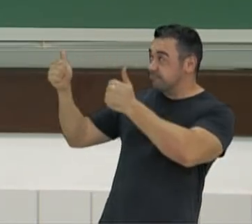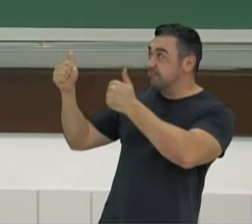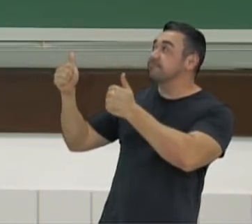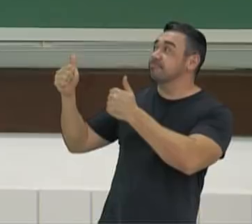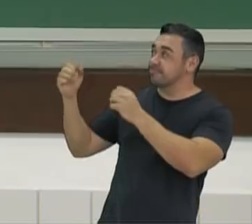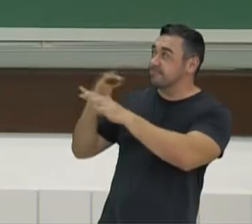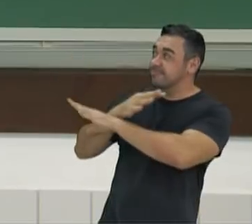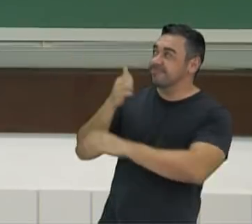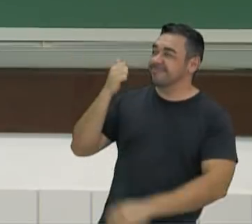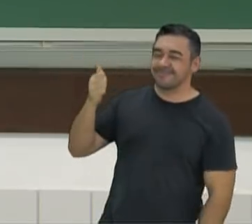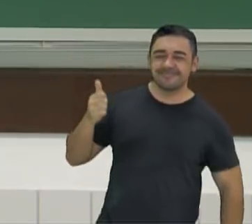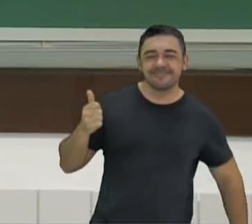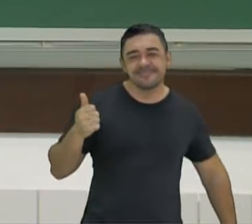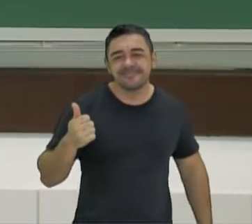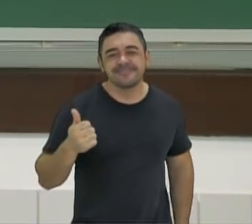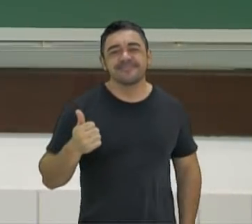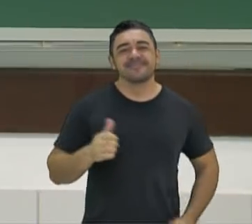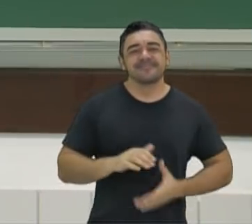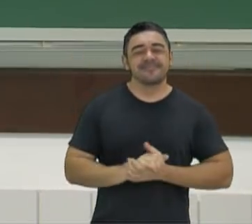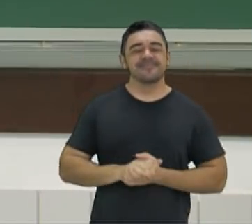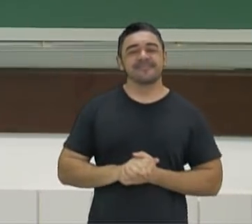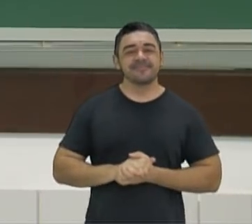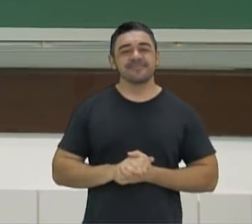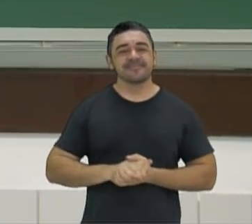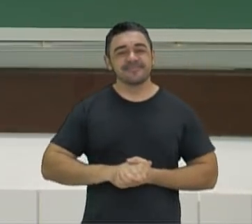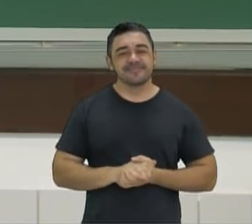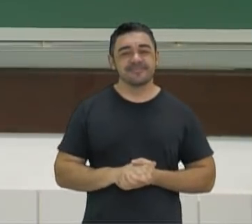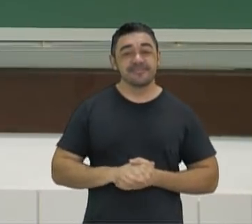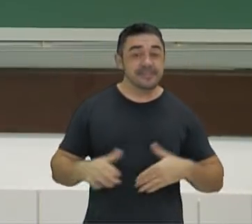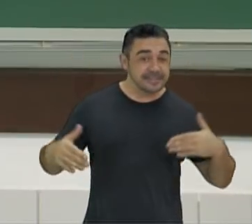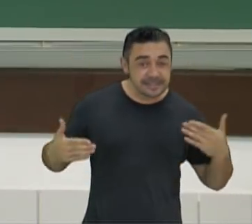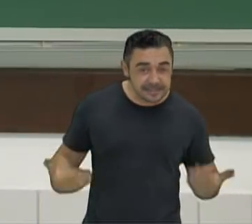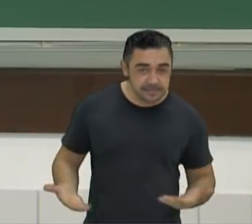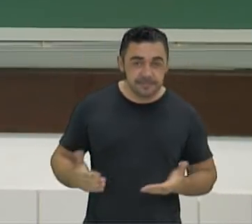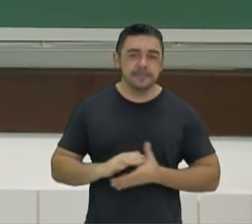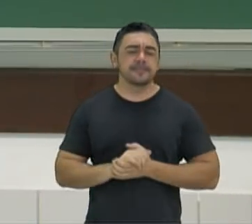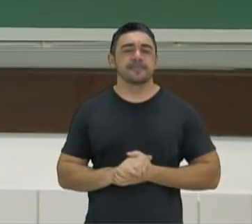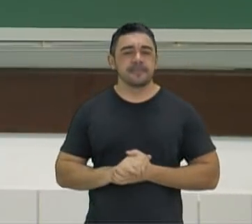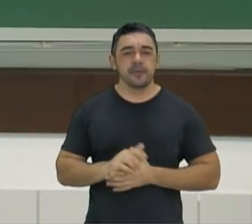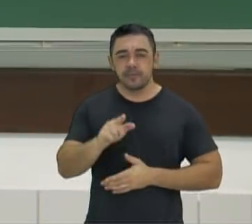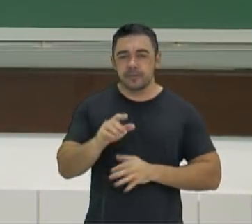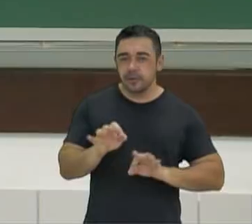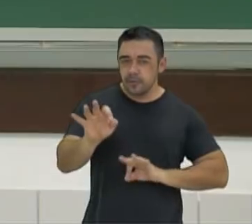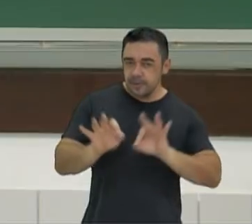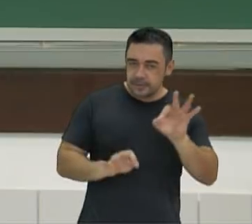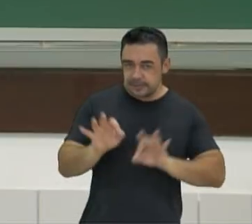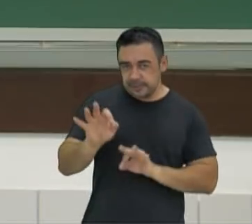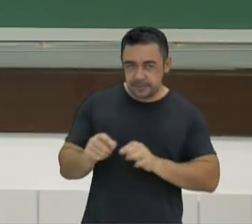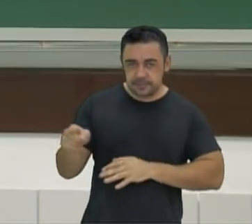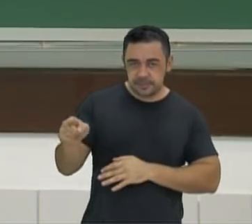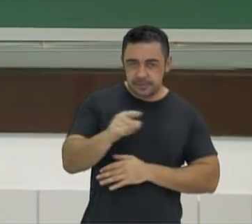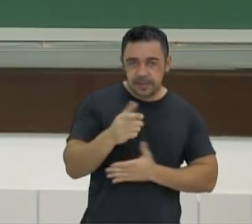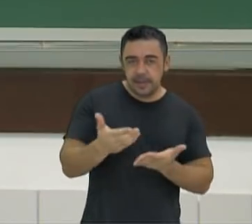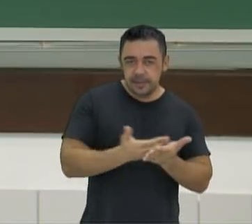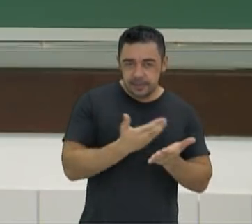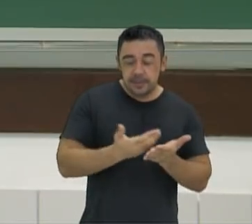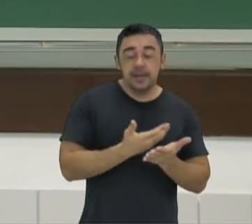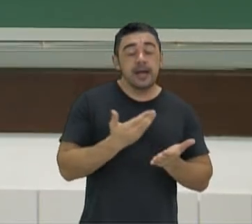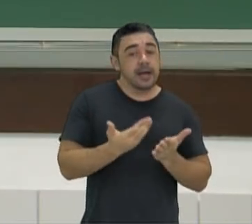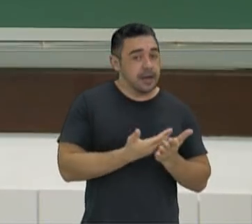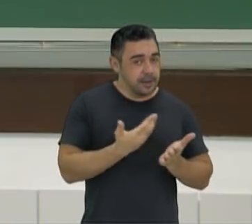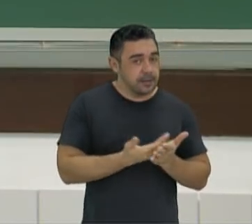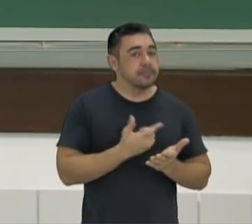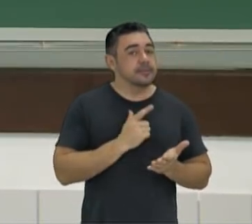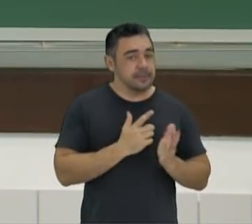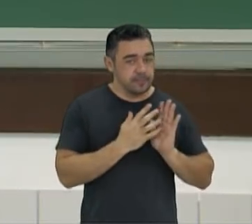pirâmide, Thiago? Muito bom! E aí, vão organizando o caderno de vocês, porque essa aula também vai ter